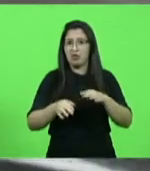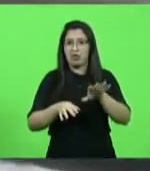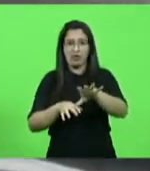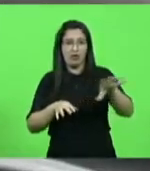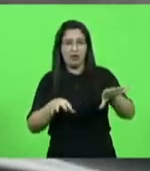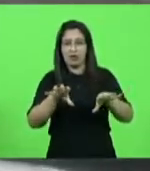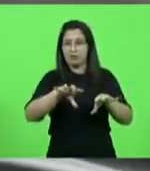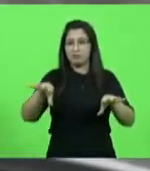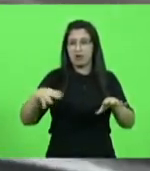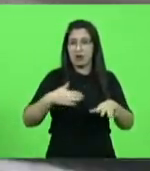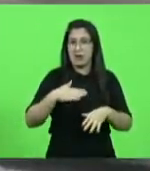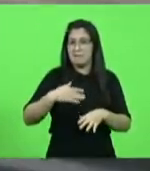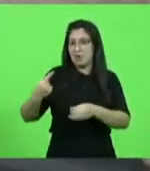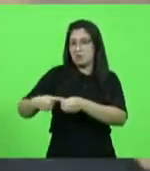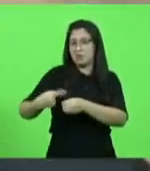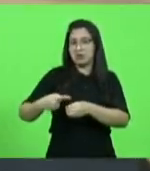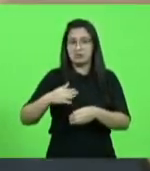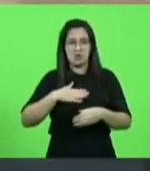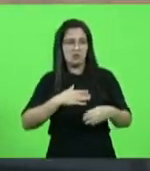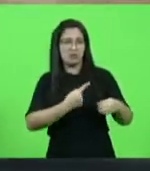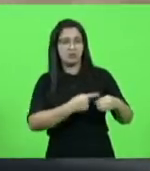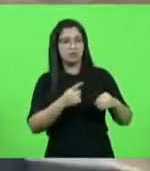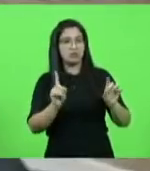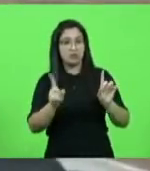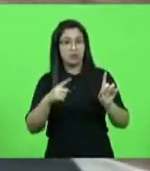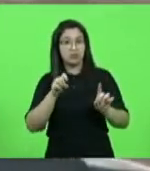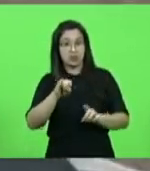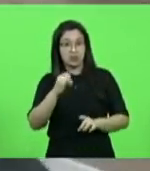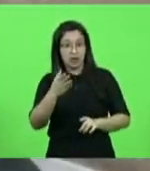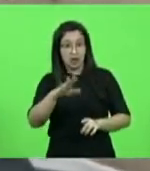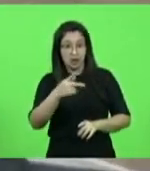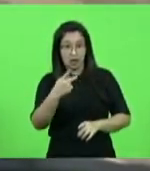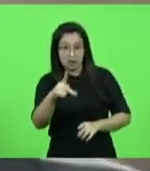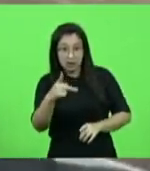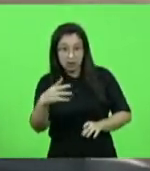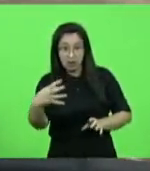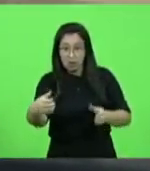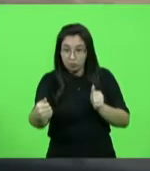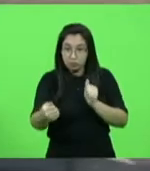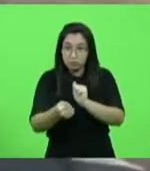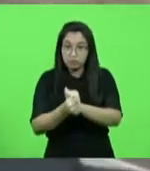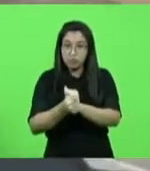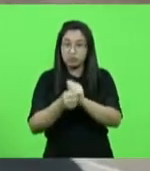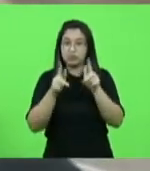se for a sua região, deputado, eu vou estar junto com você também, como estivemos na